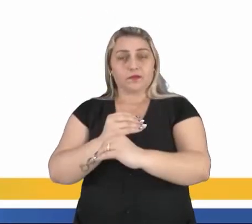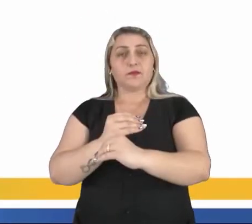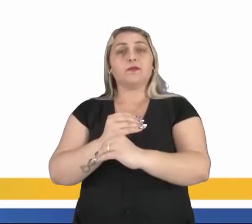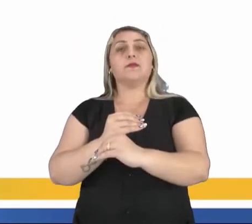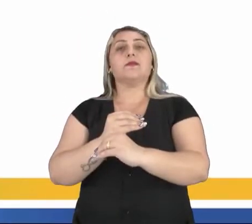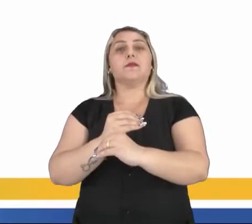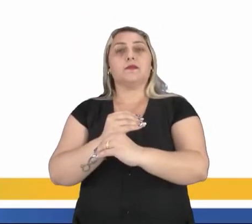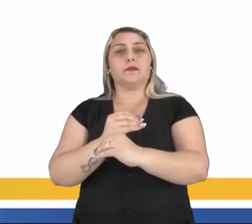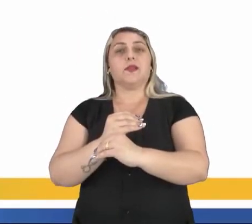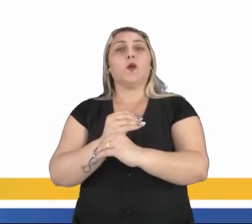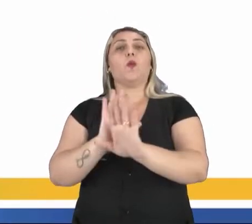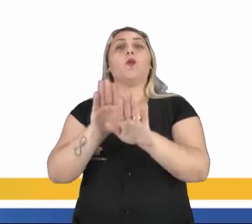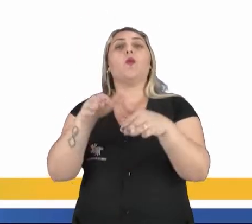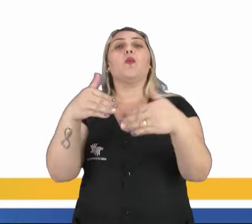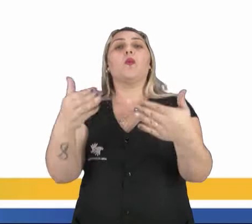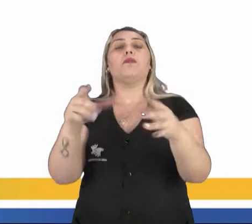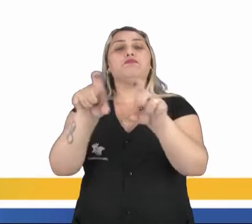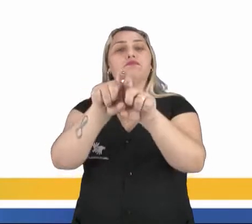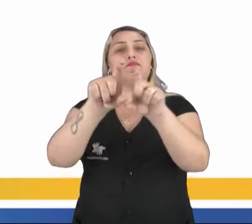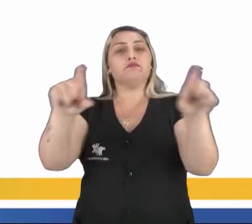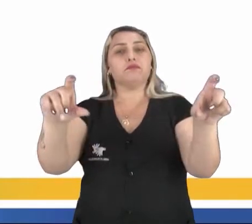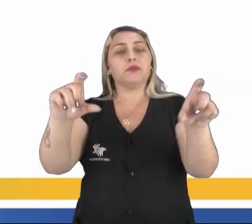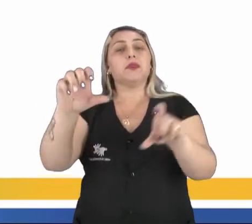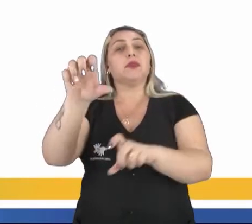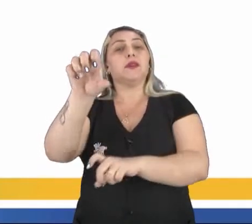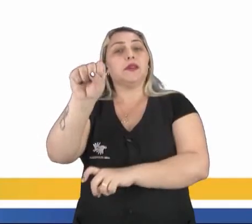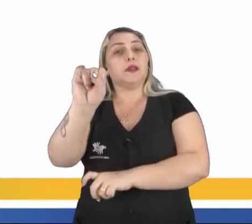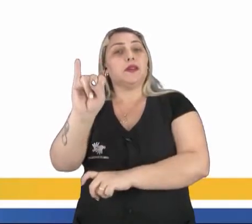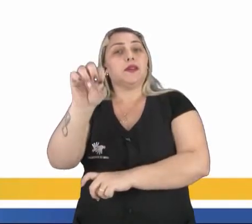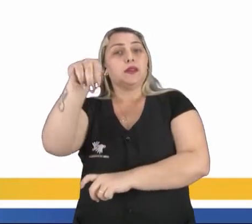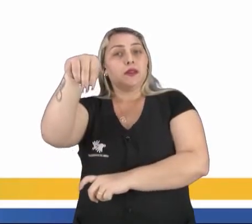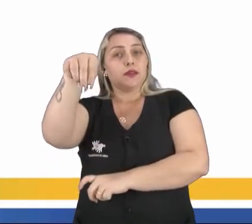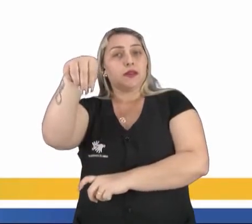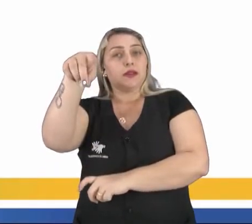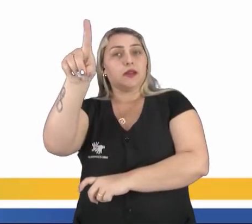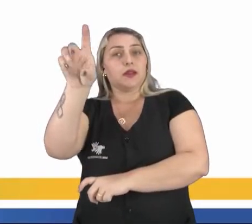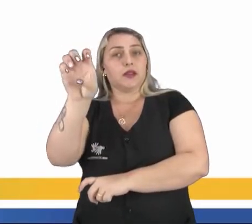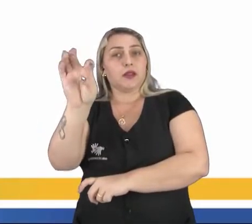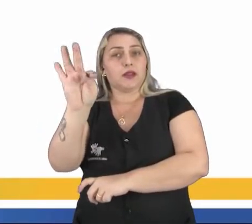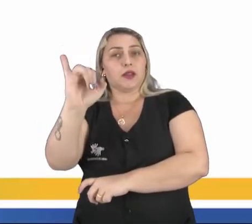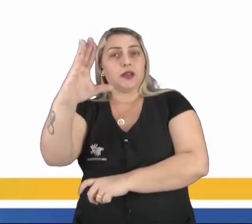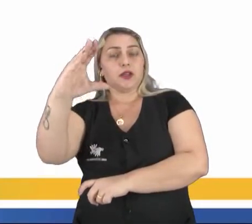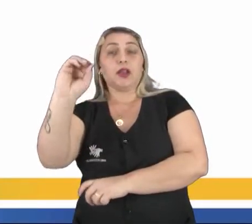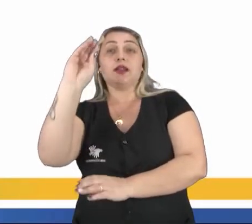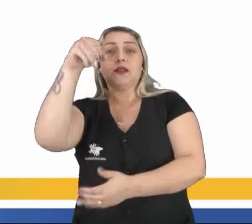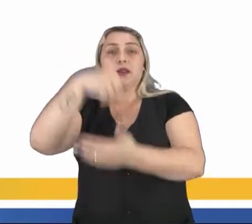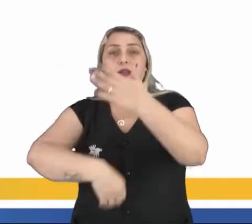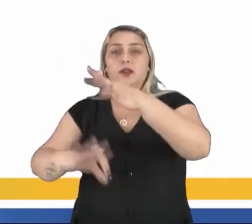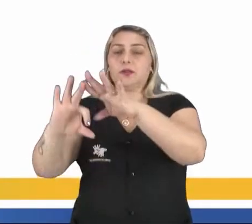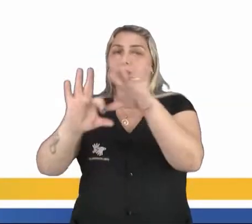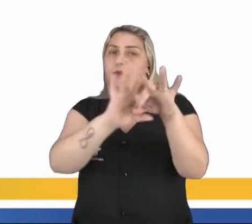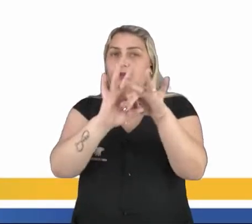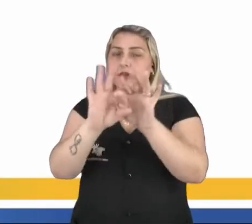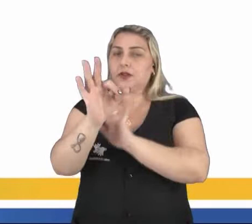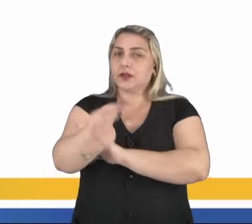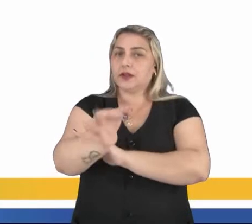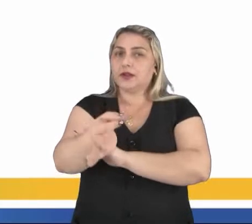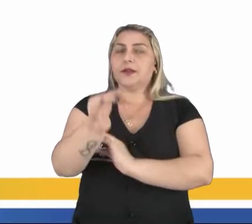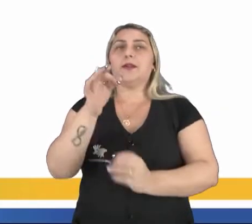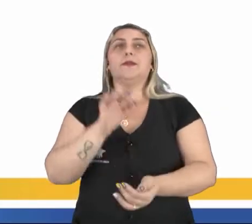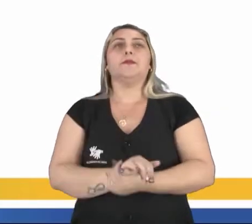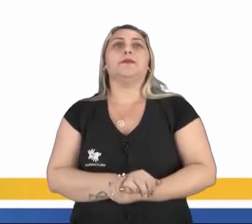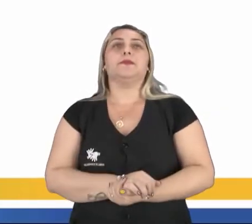vão determinar que tipo de oração coordenada sindética ela vai ser dentro do contexto. Tá certo,